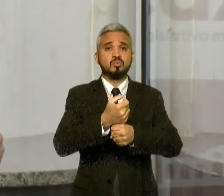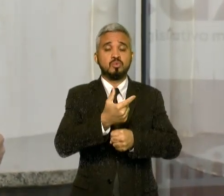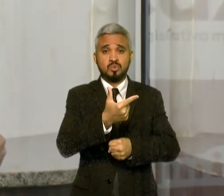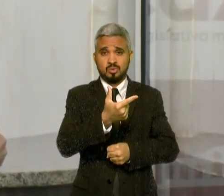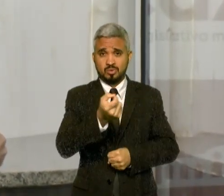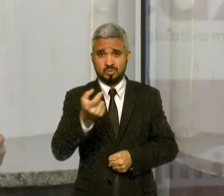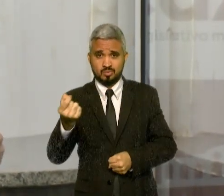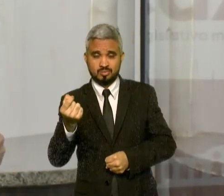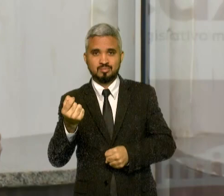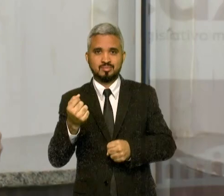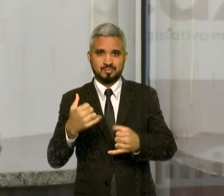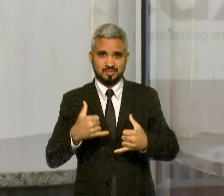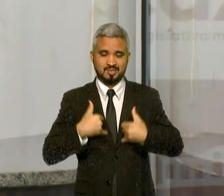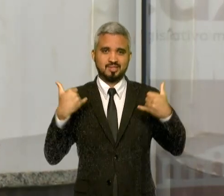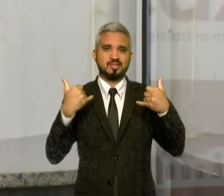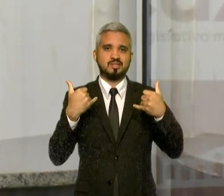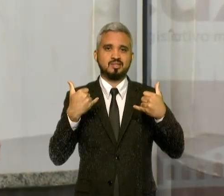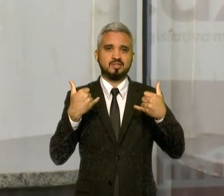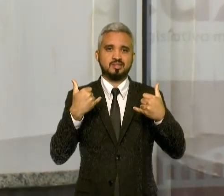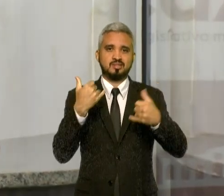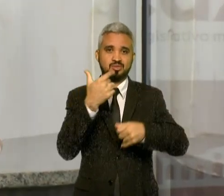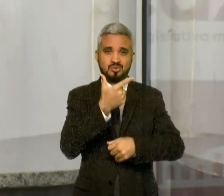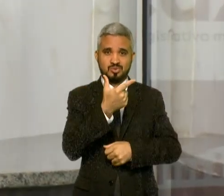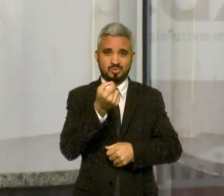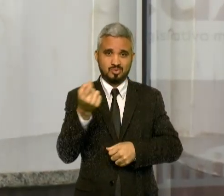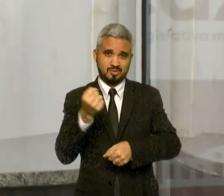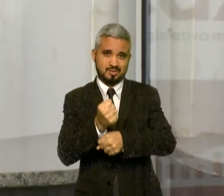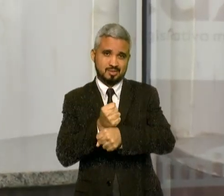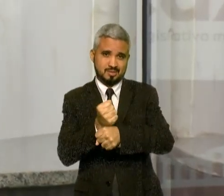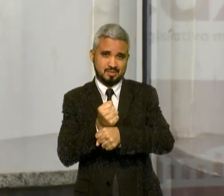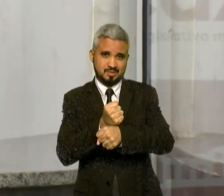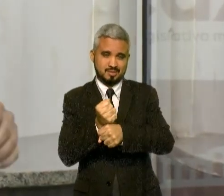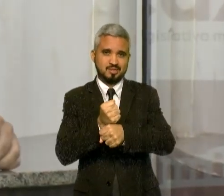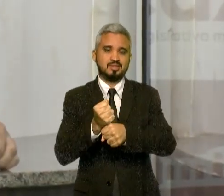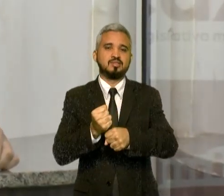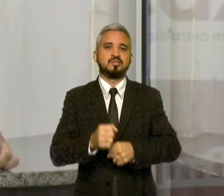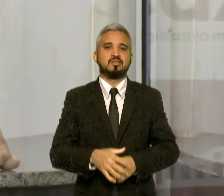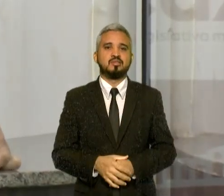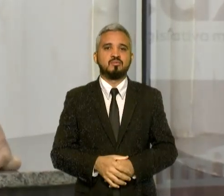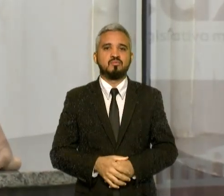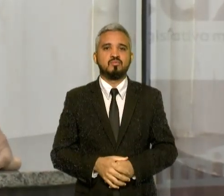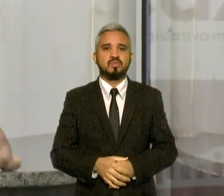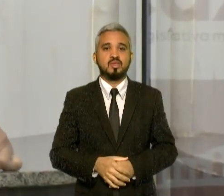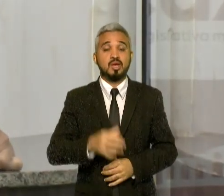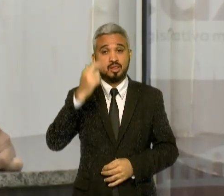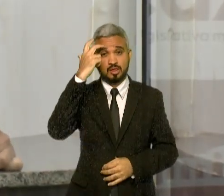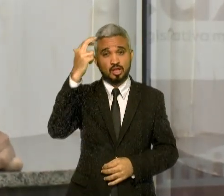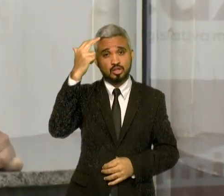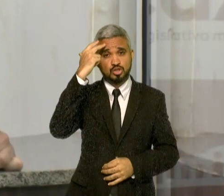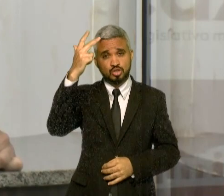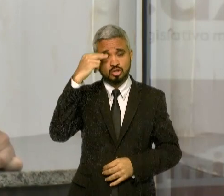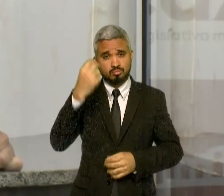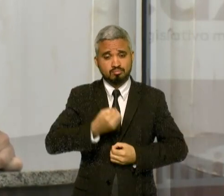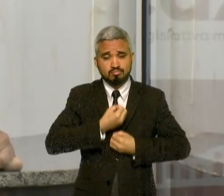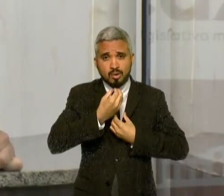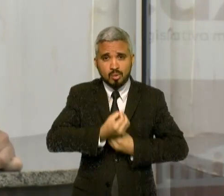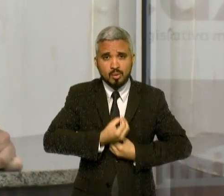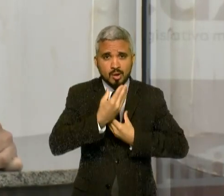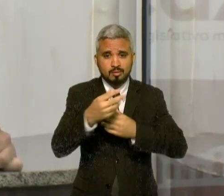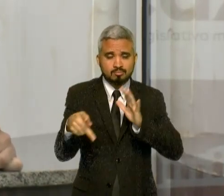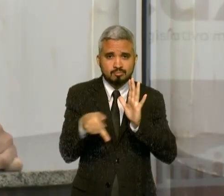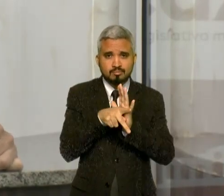que é o aniversário de 200 anos de um dos maiores poetas da história brasileira, o nosso grande e